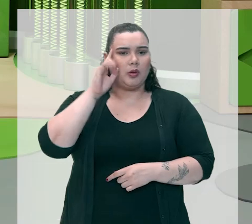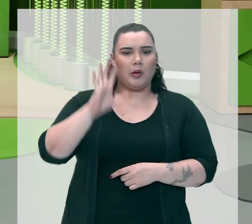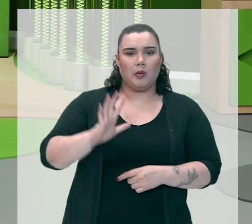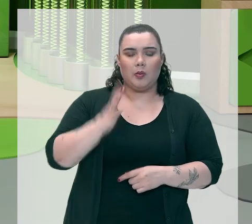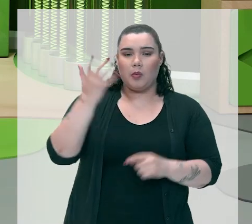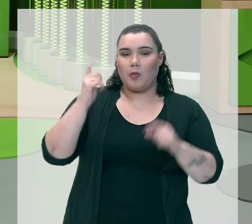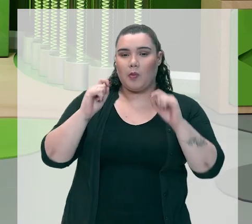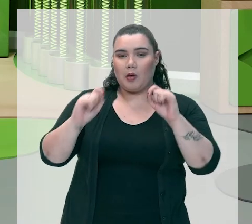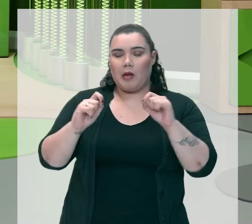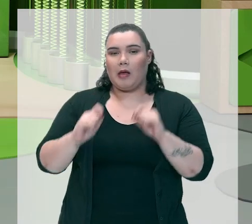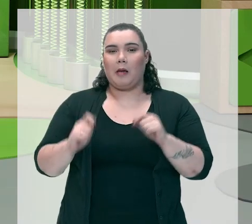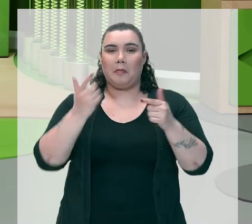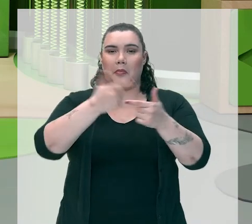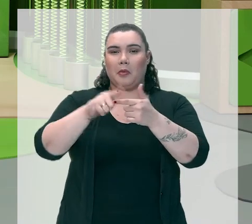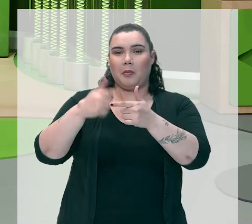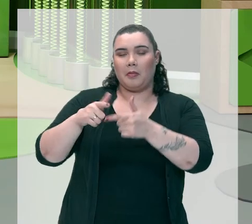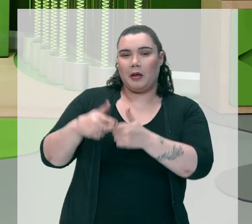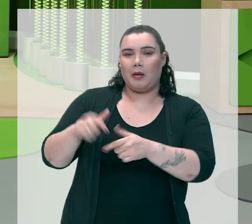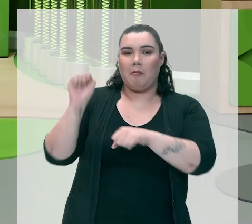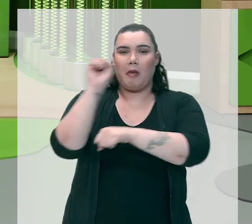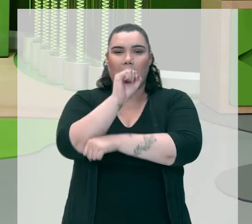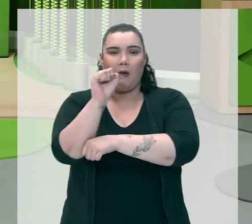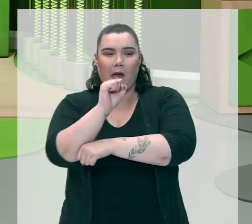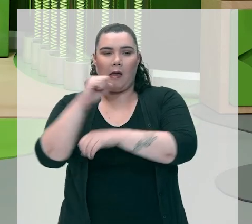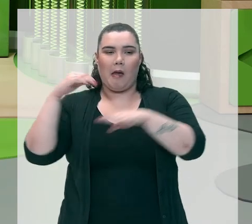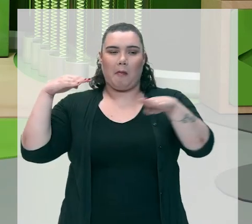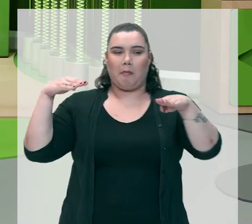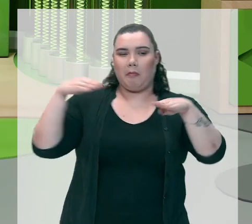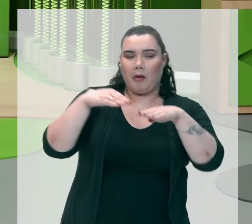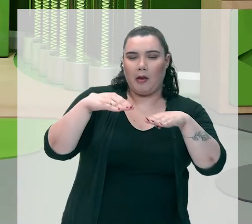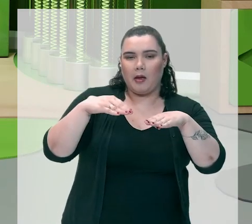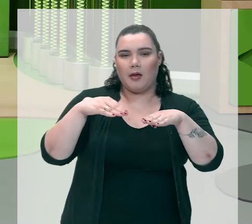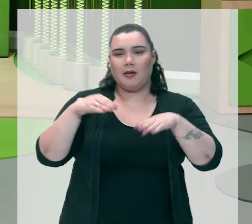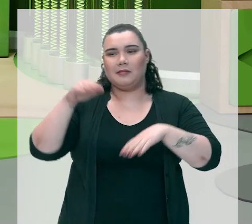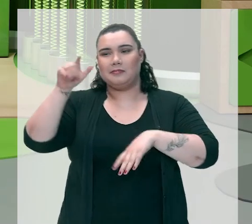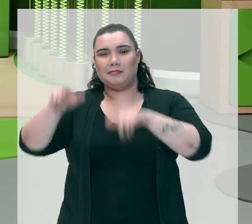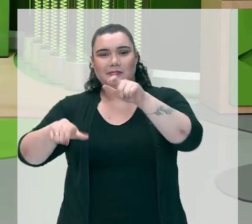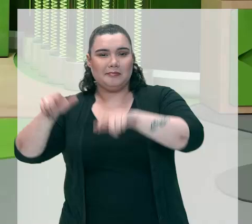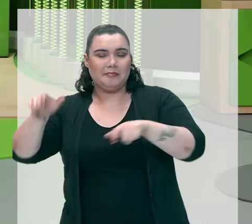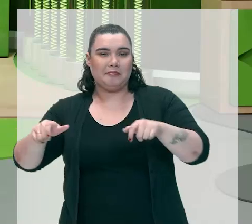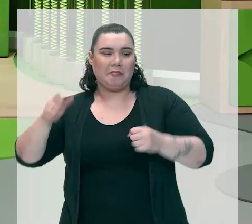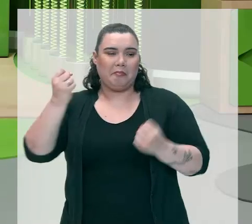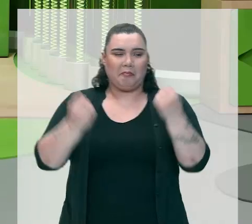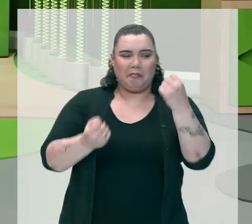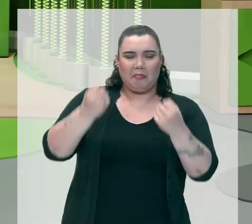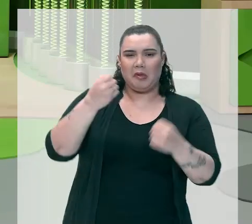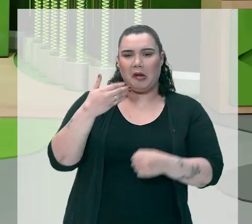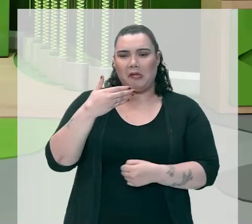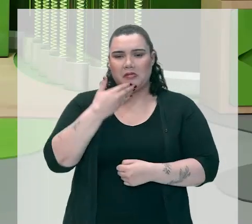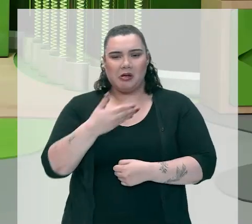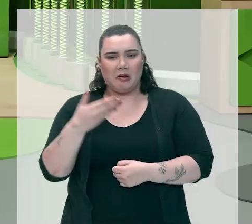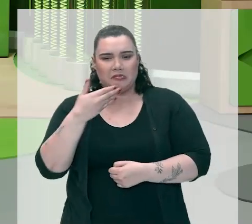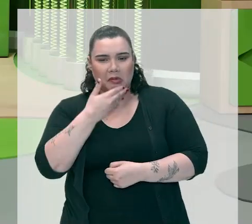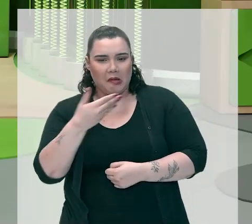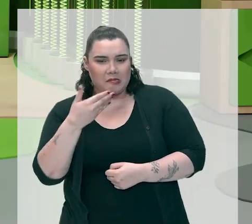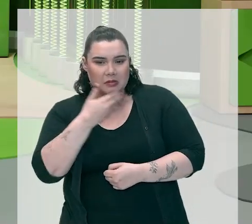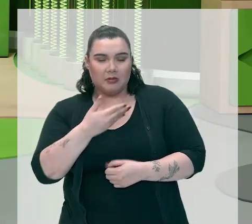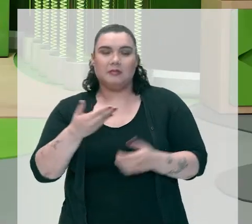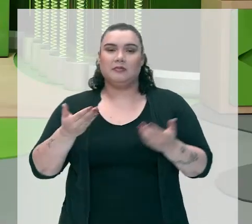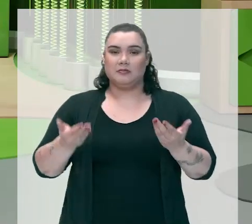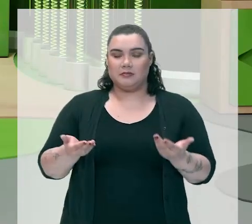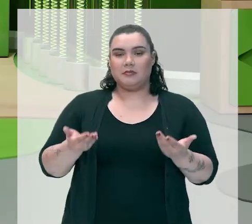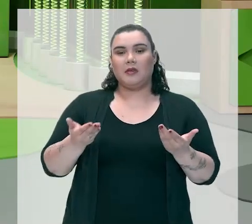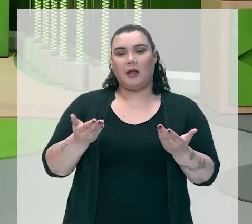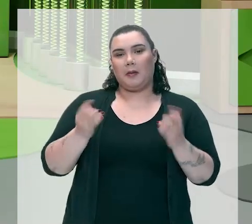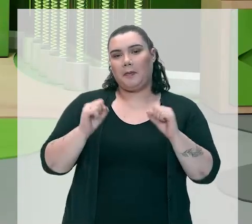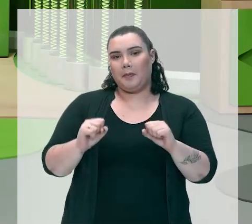dia são as famosas brigas de trânsito, né? Justamente porque às vezes algumas pessoas ali dirigem de alguma forma inadequada e